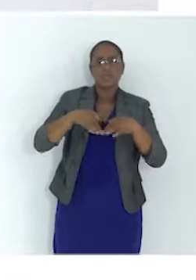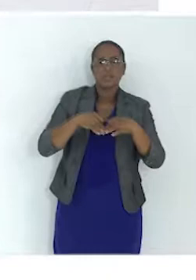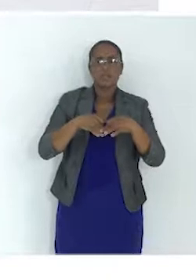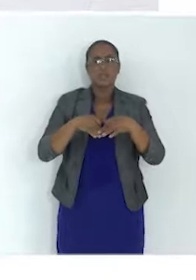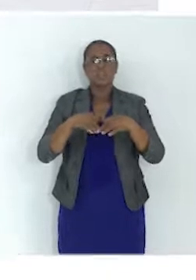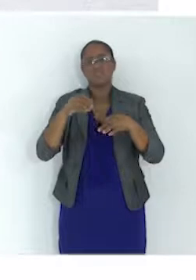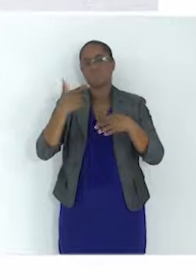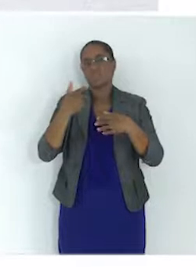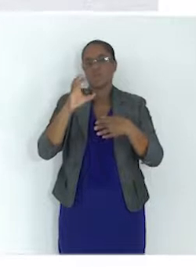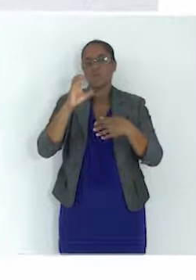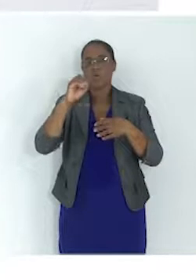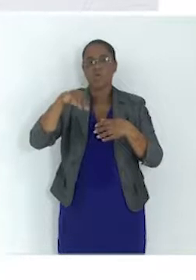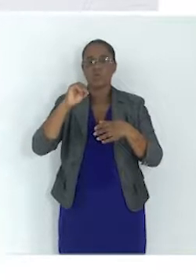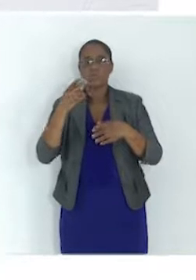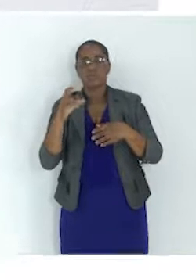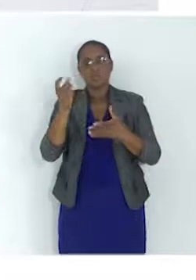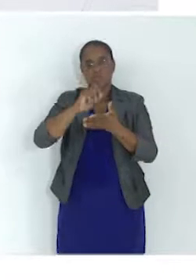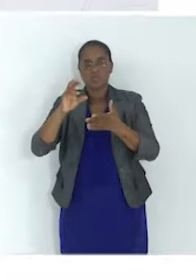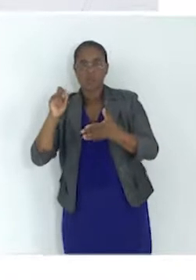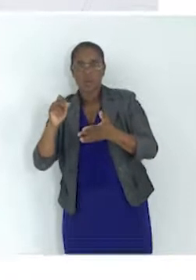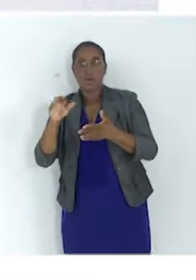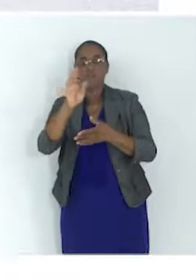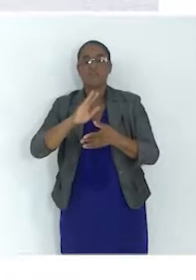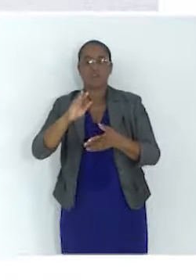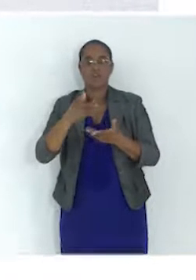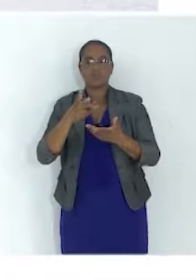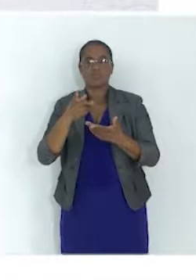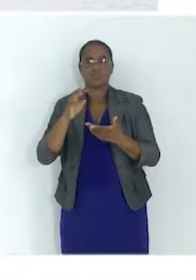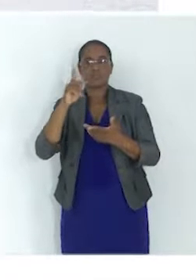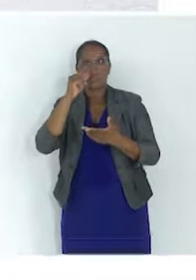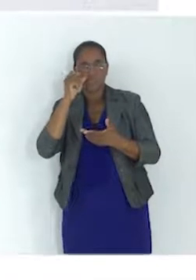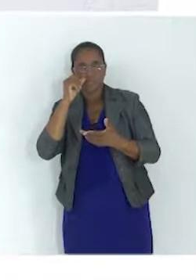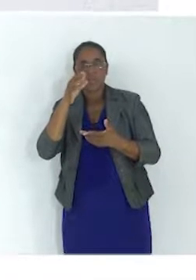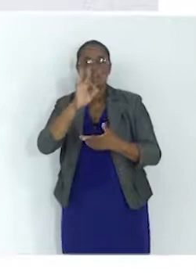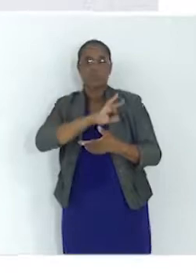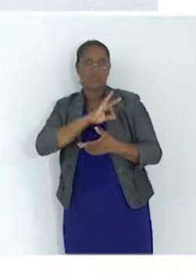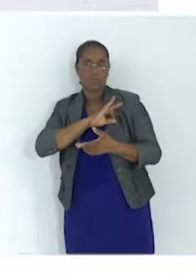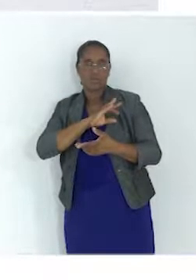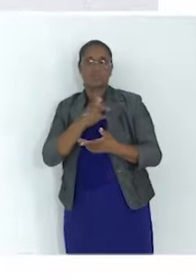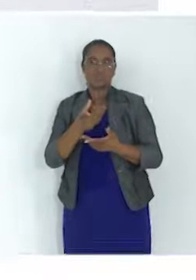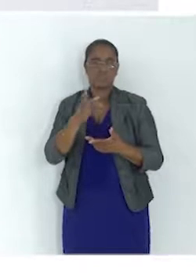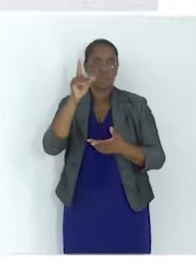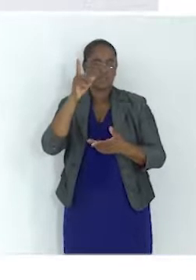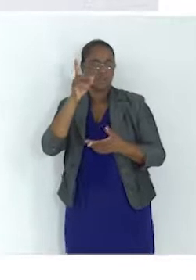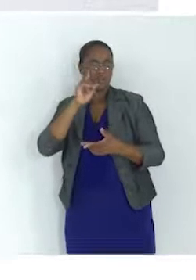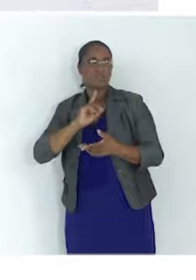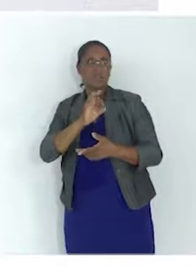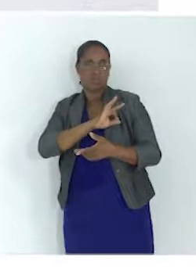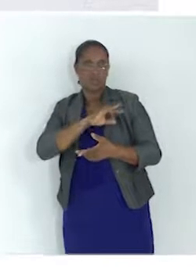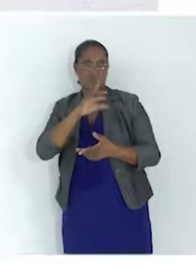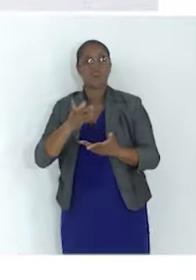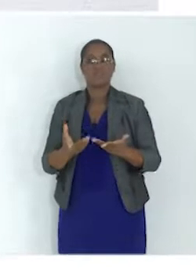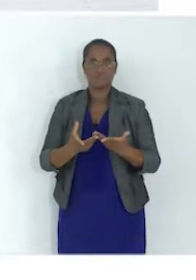professor, professora. Acrescentamos um A. Com certos nomes, a forma feminina